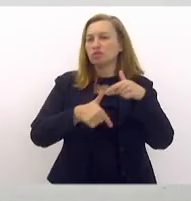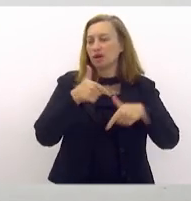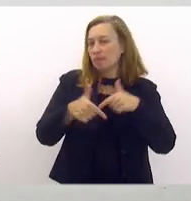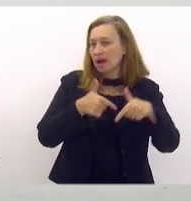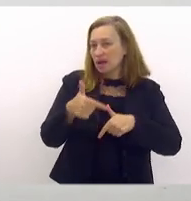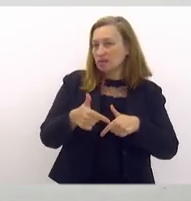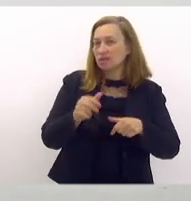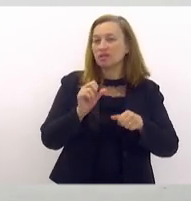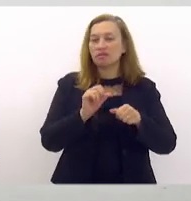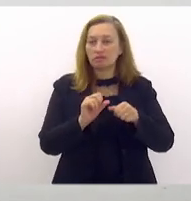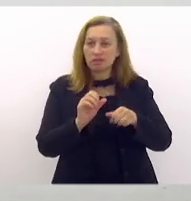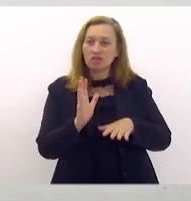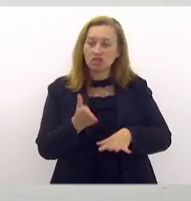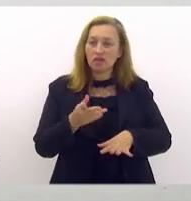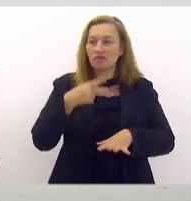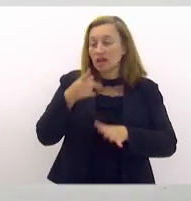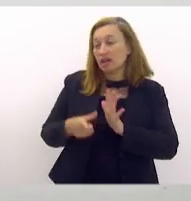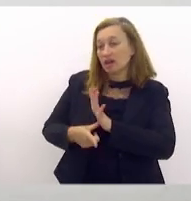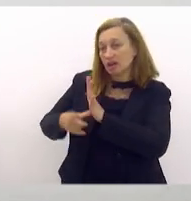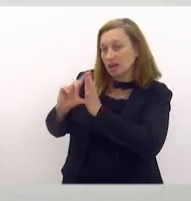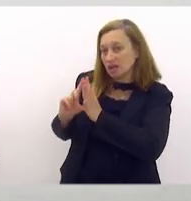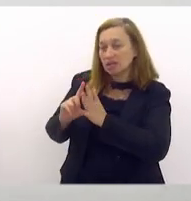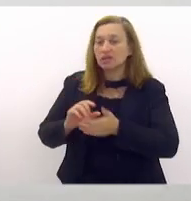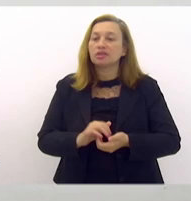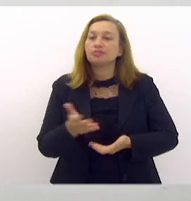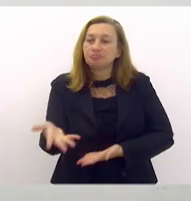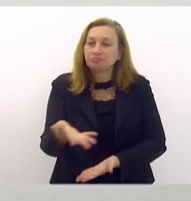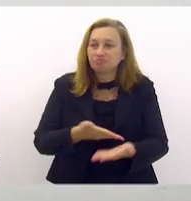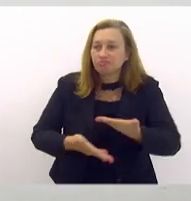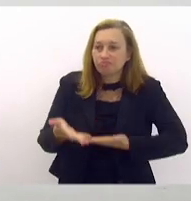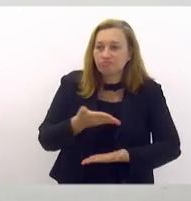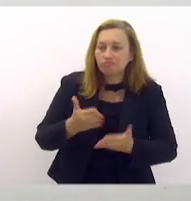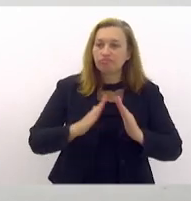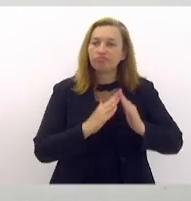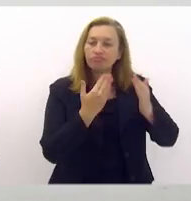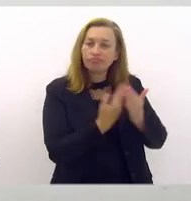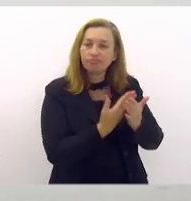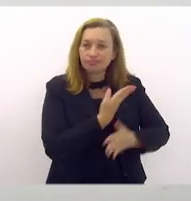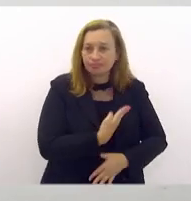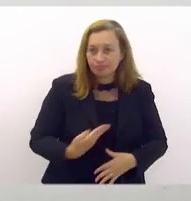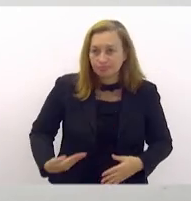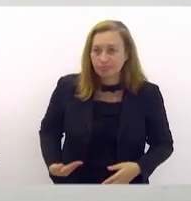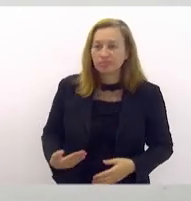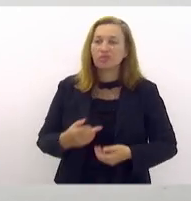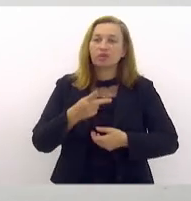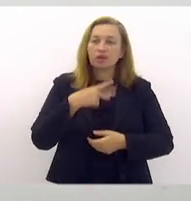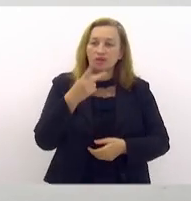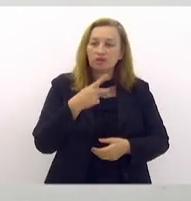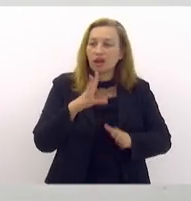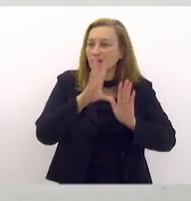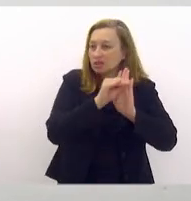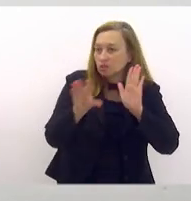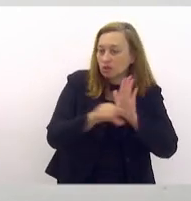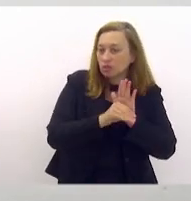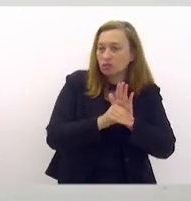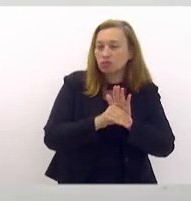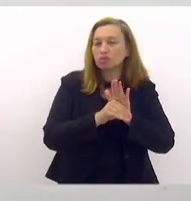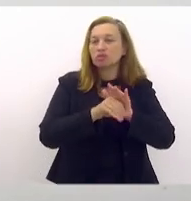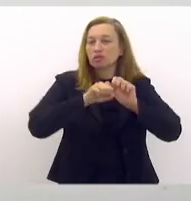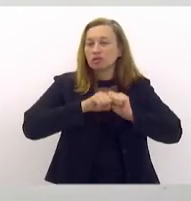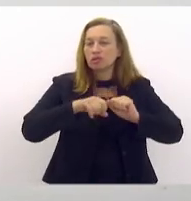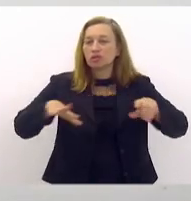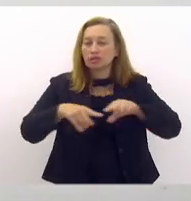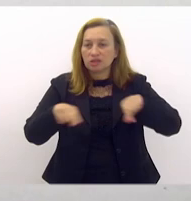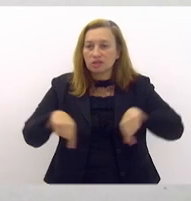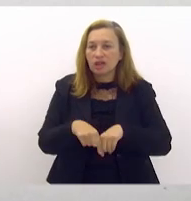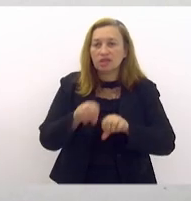faz, como eu tinha comentado, em parceria com as escolas da rede pública para trazer esse conteúdo para a sala de aula. A